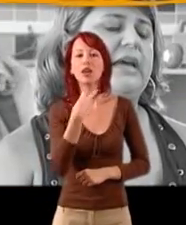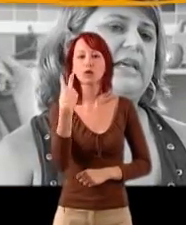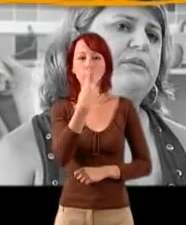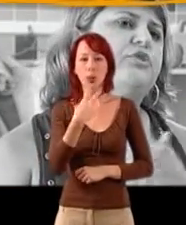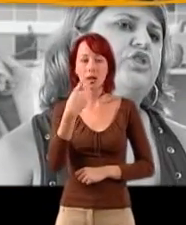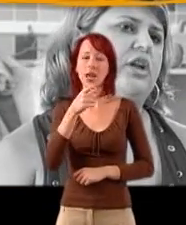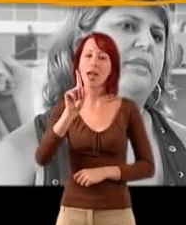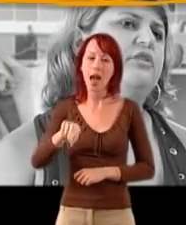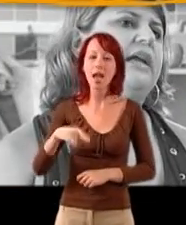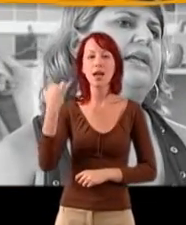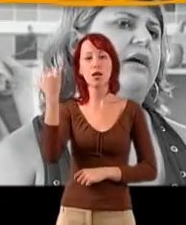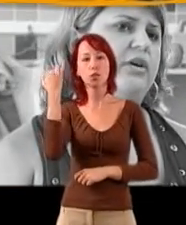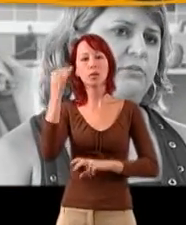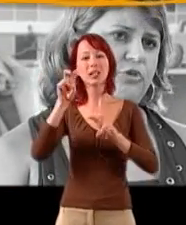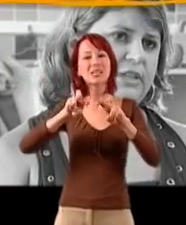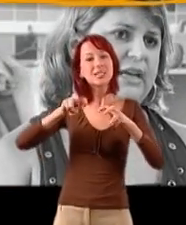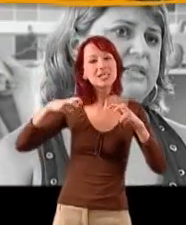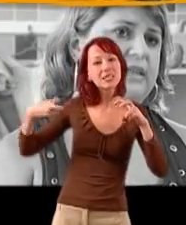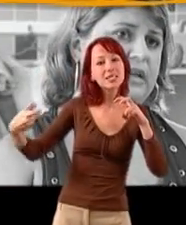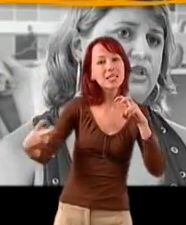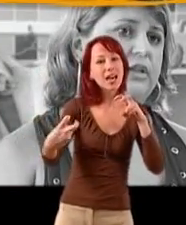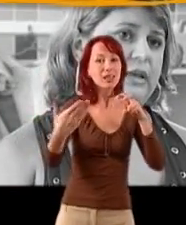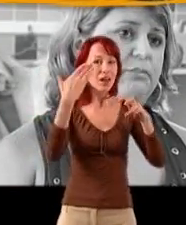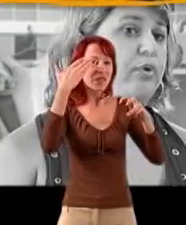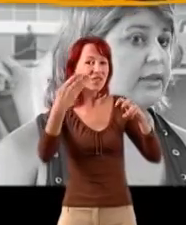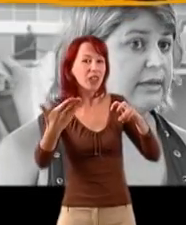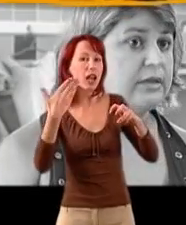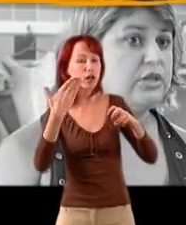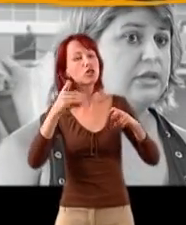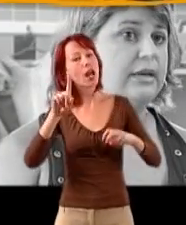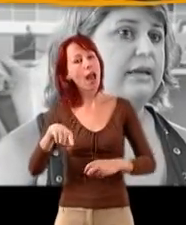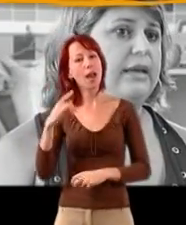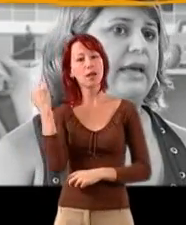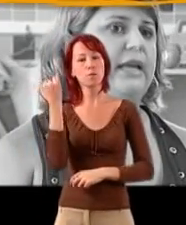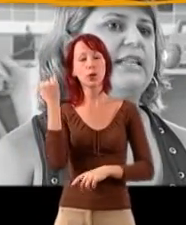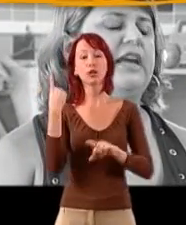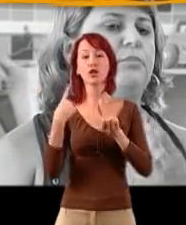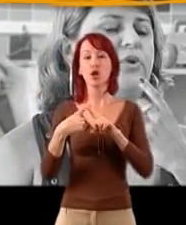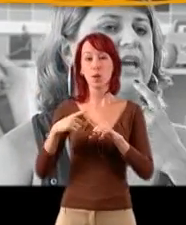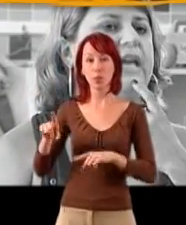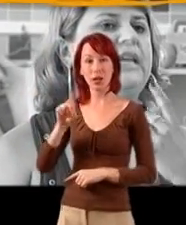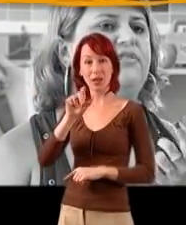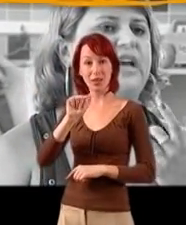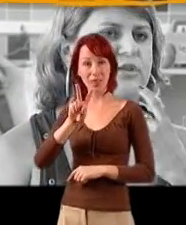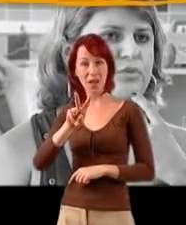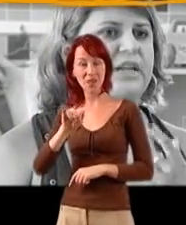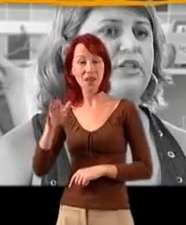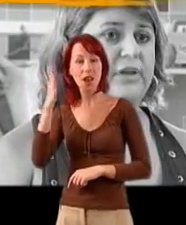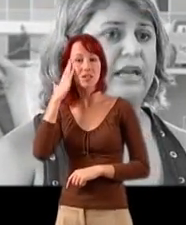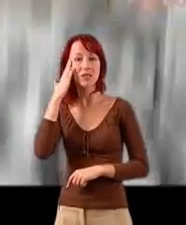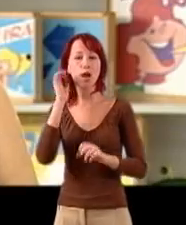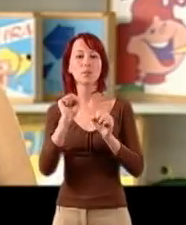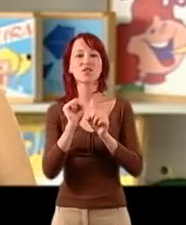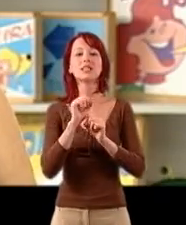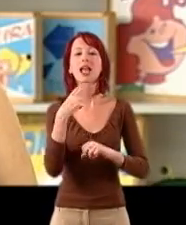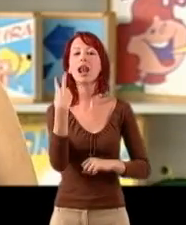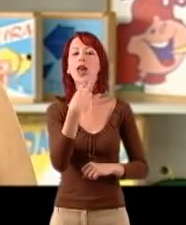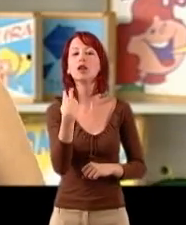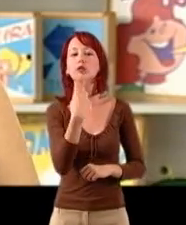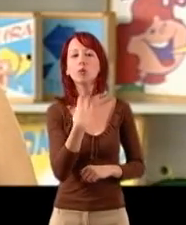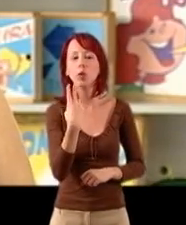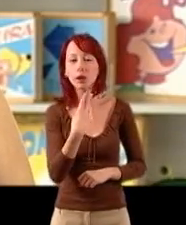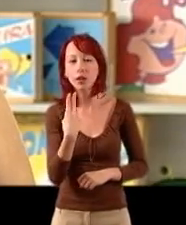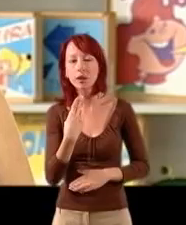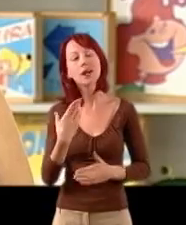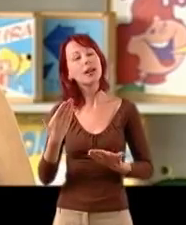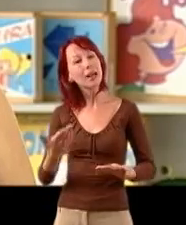Mas esse posicionamento dele na roda é muito interessante e importante, né? Que ele tem que, porque ele faz alguma leitura labial. Então